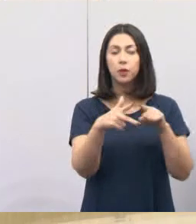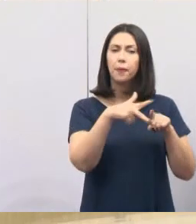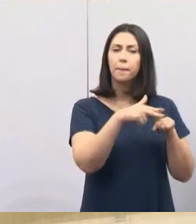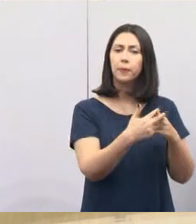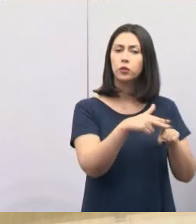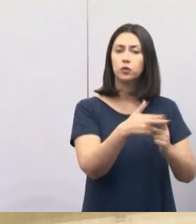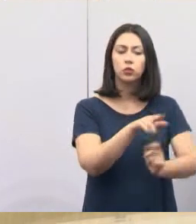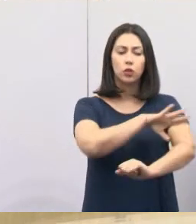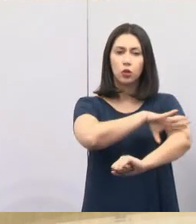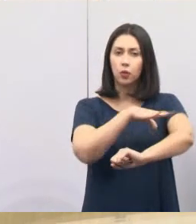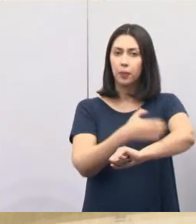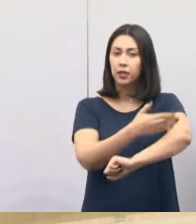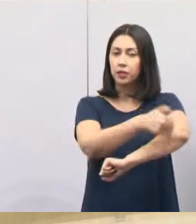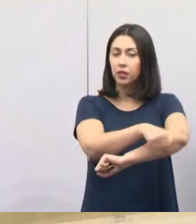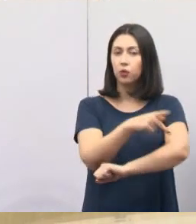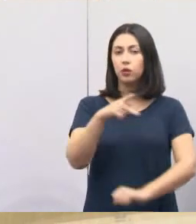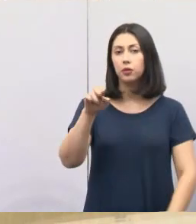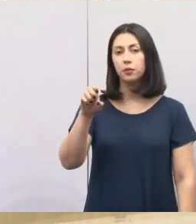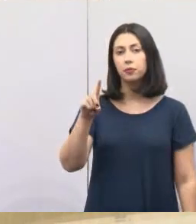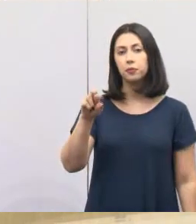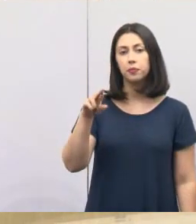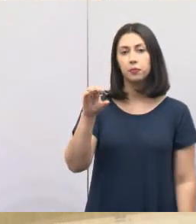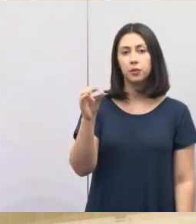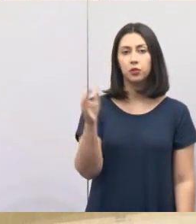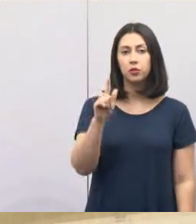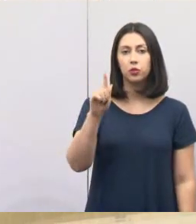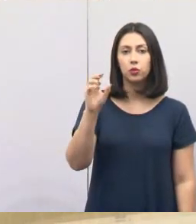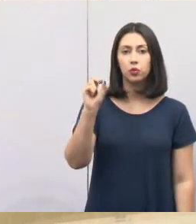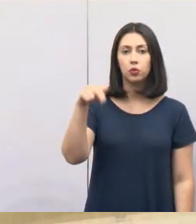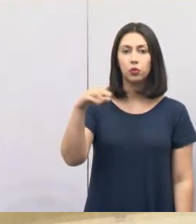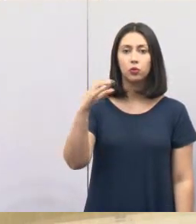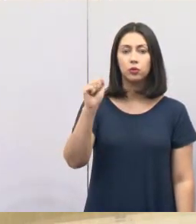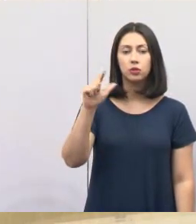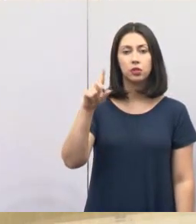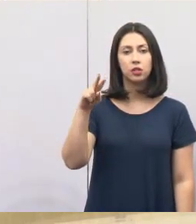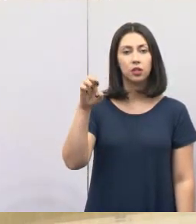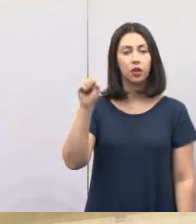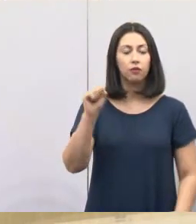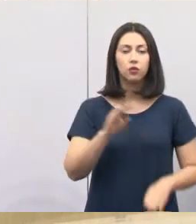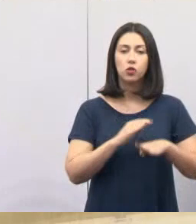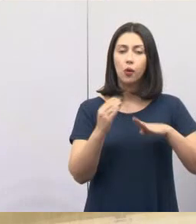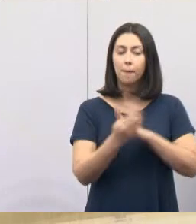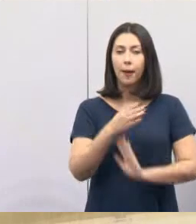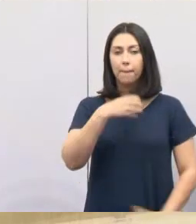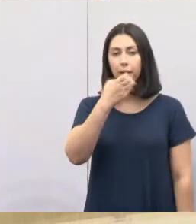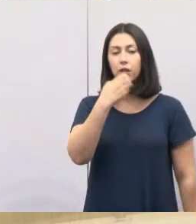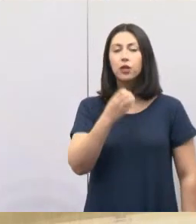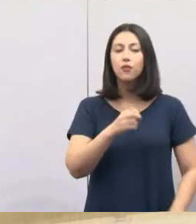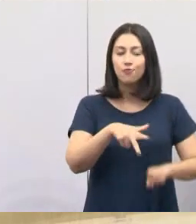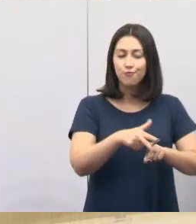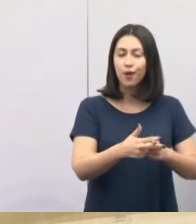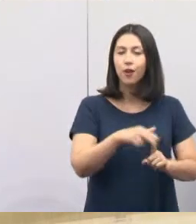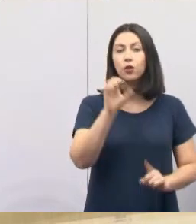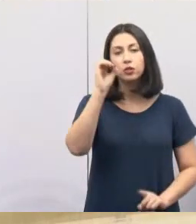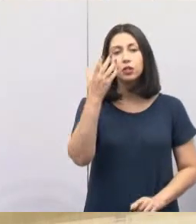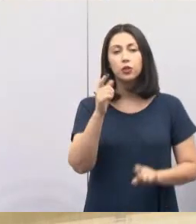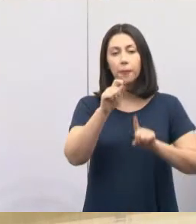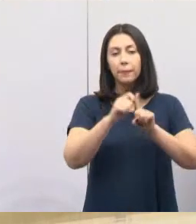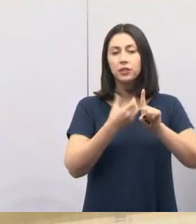manutenção da lombada existente na rua Pedro Gonçalves, no Jardim Paraíso, será executada no mês de dezembro do corrente